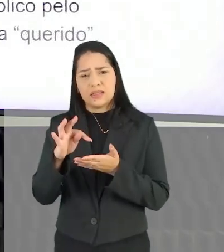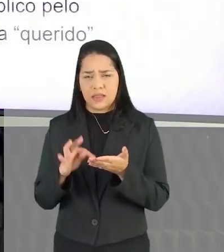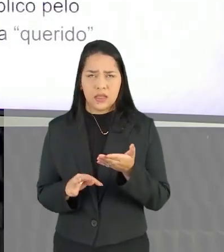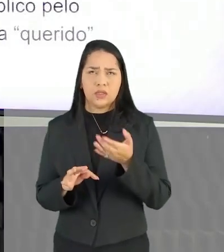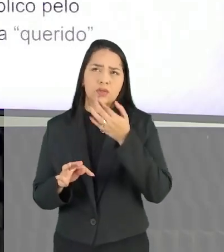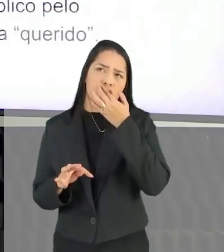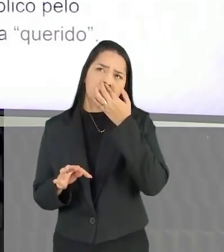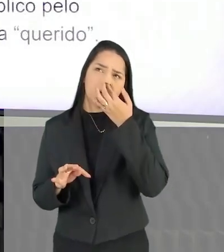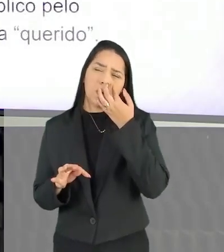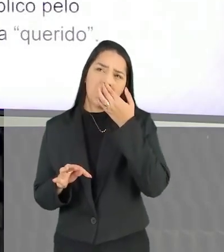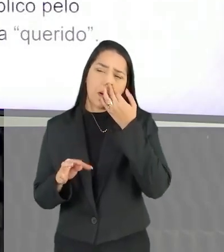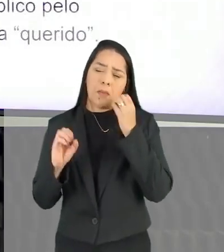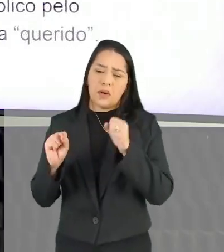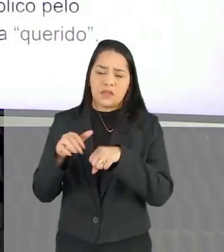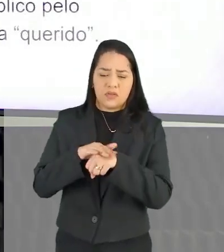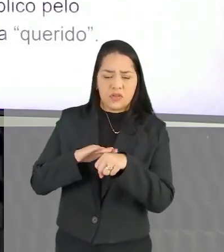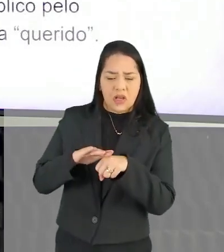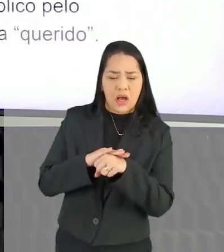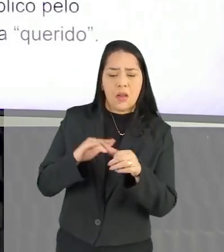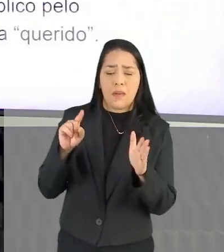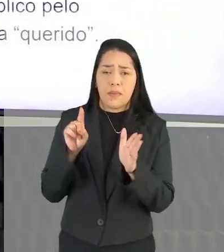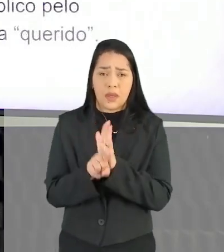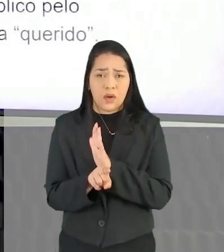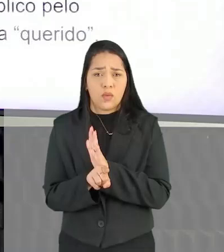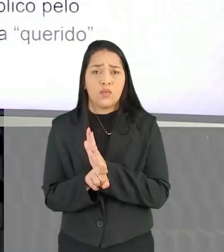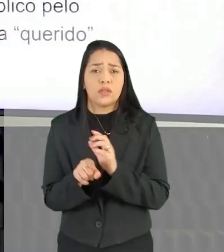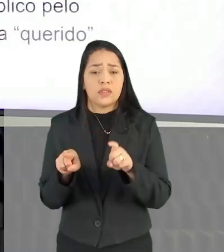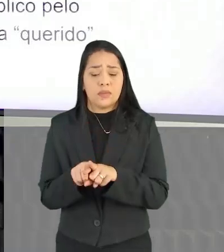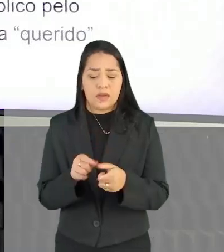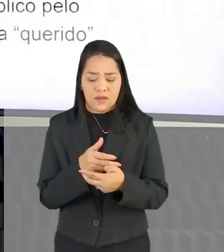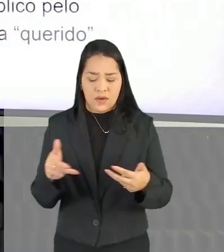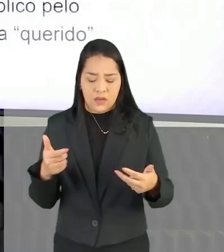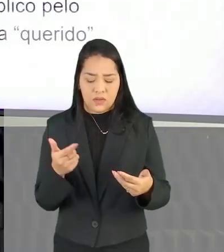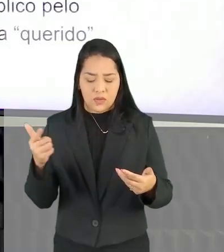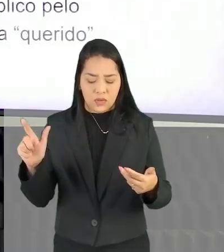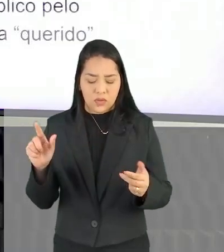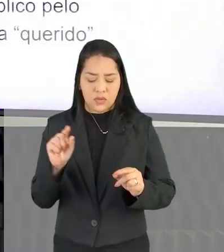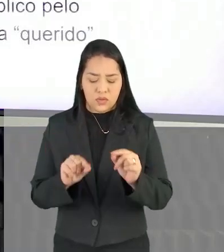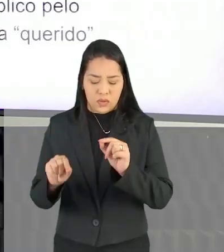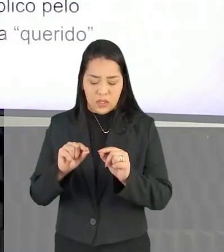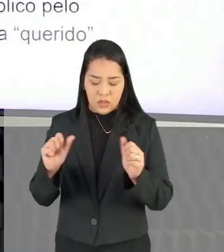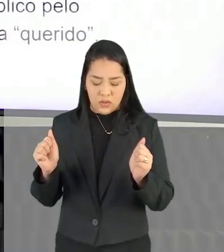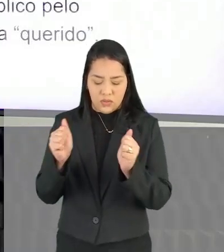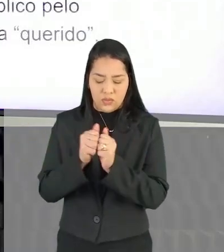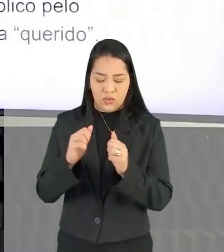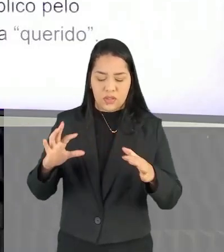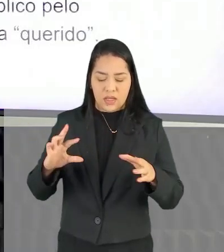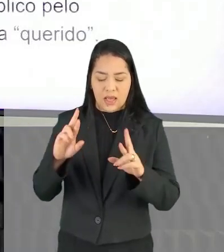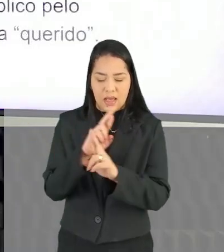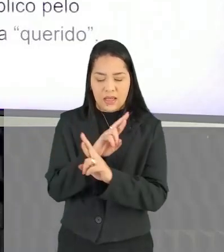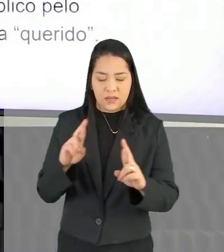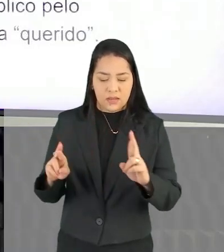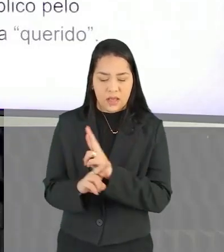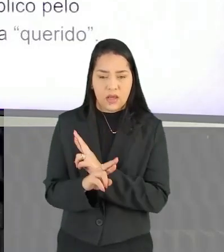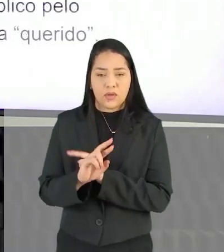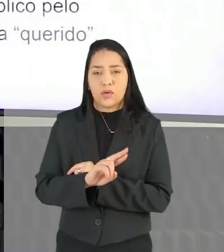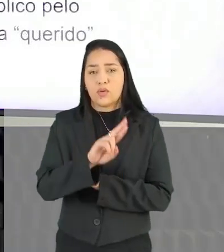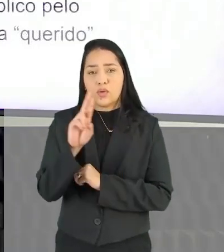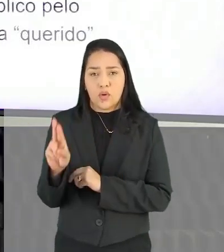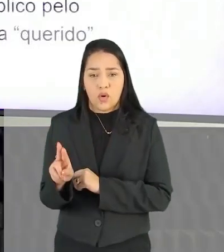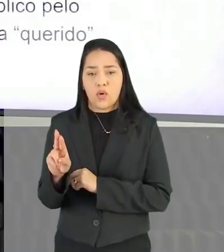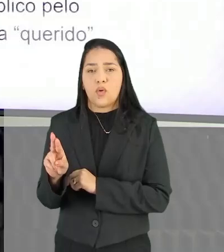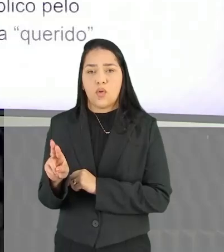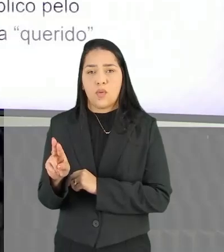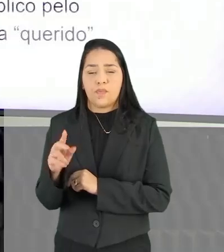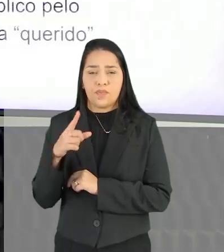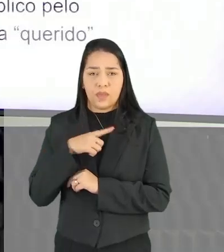texto de alguma forma, seja um diálogo, seja uma pergunta, e vários outros fatores que vão estar diretamente relacionados com o que a gente chama de